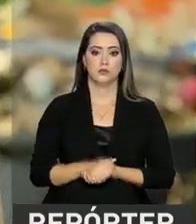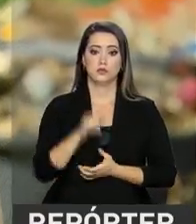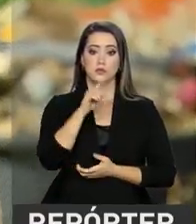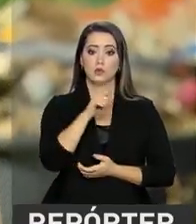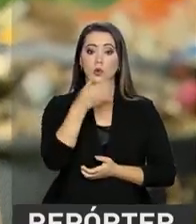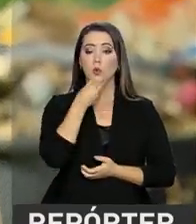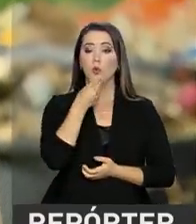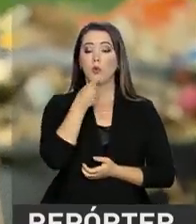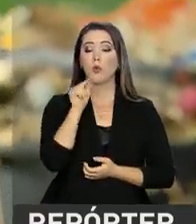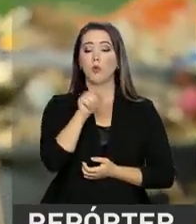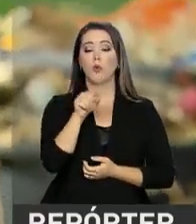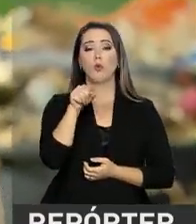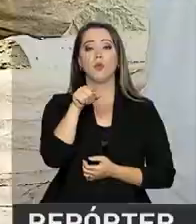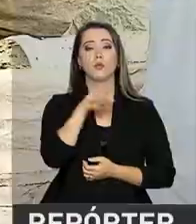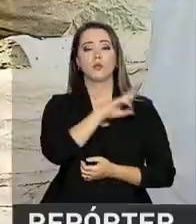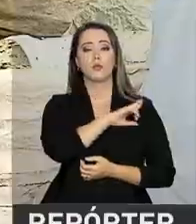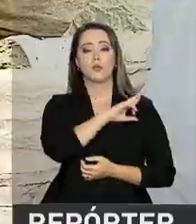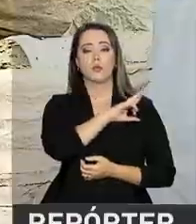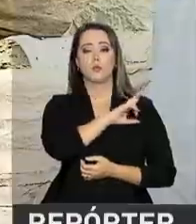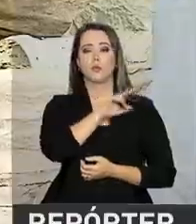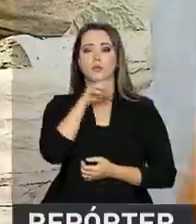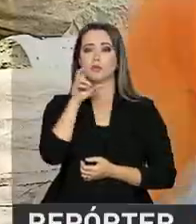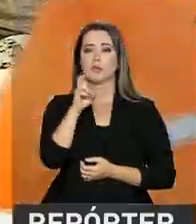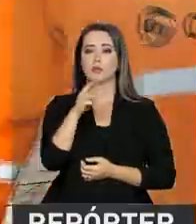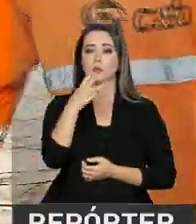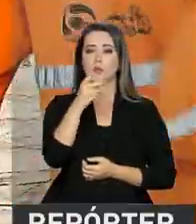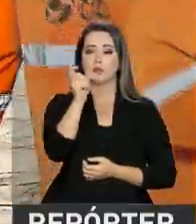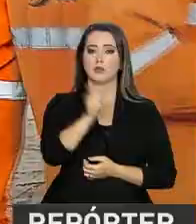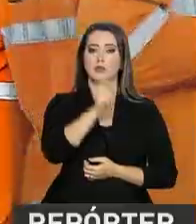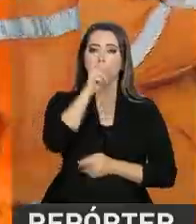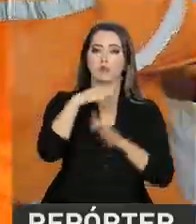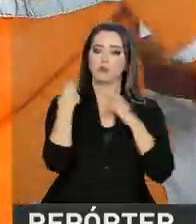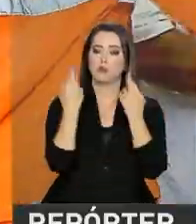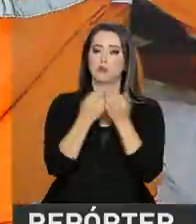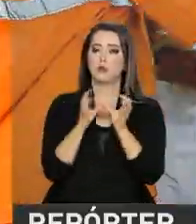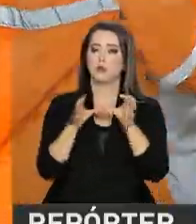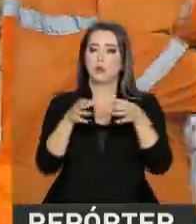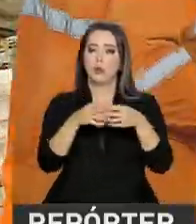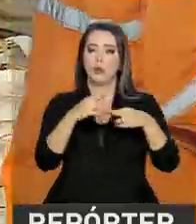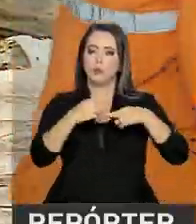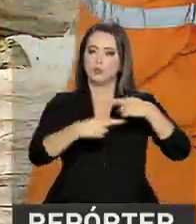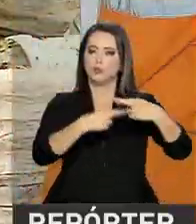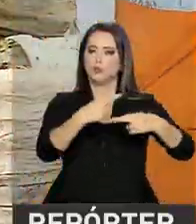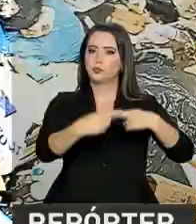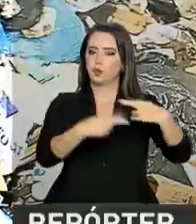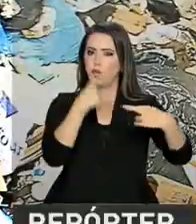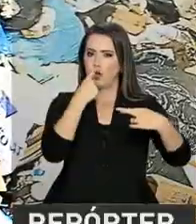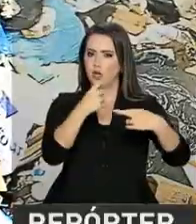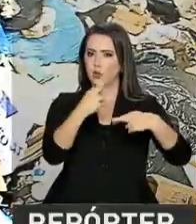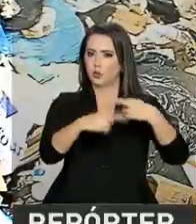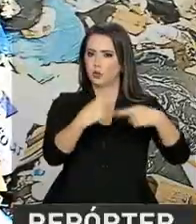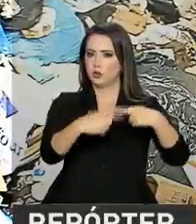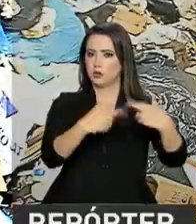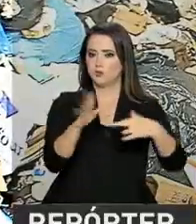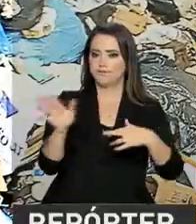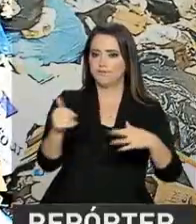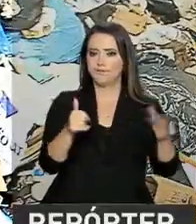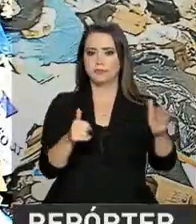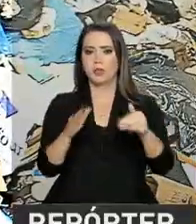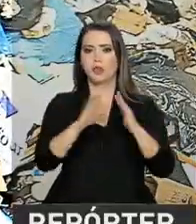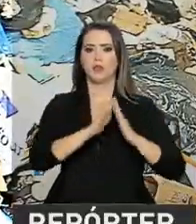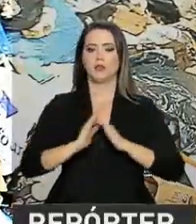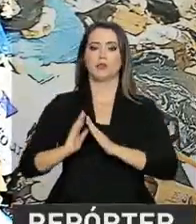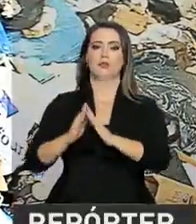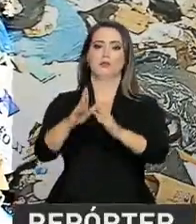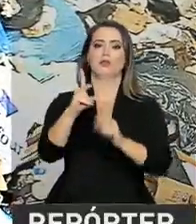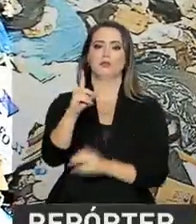MESAC representa 53 cooperados que se reuniram para separar materiais recicláveis coletados nas residências